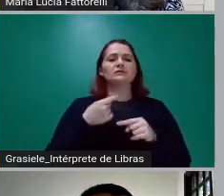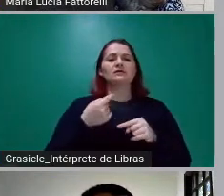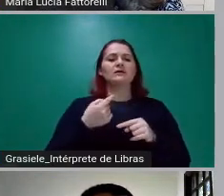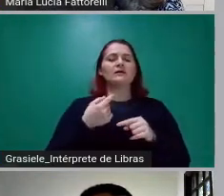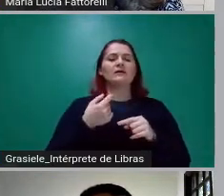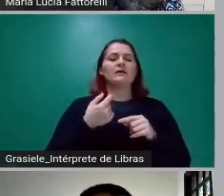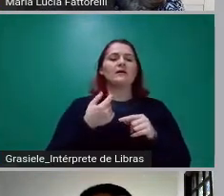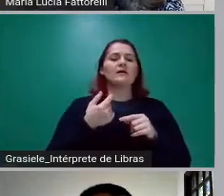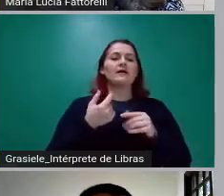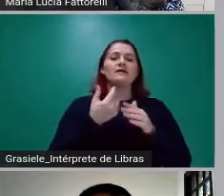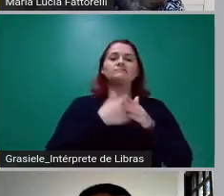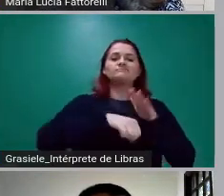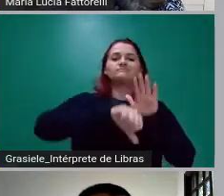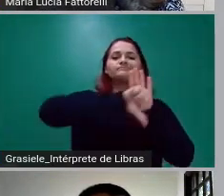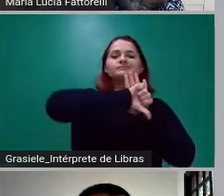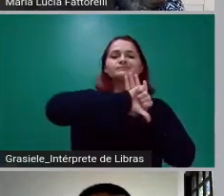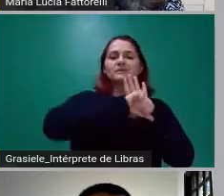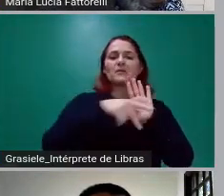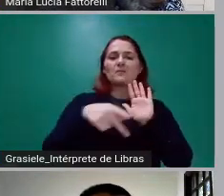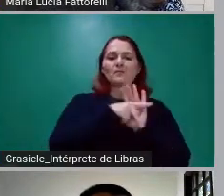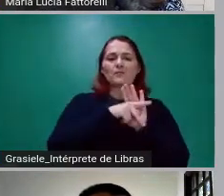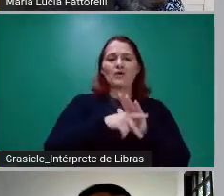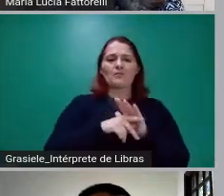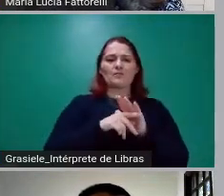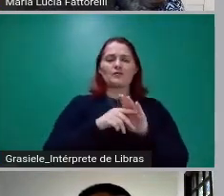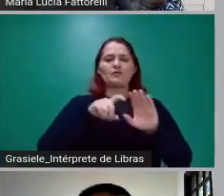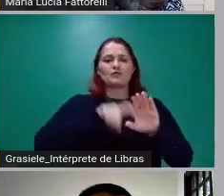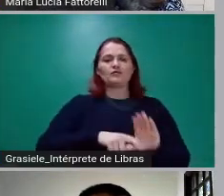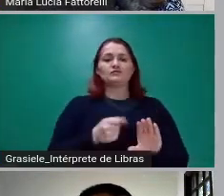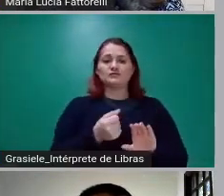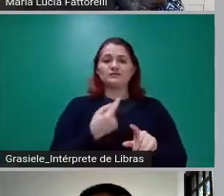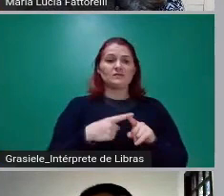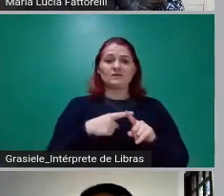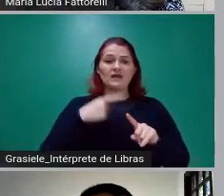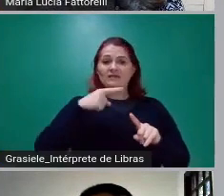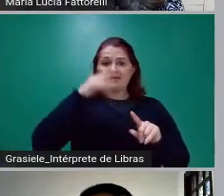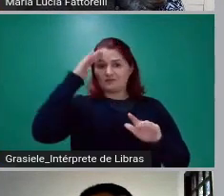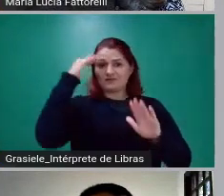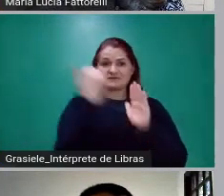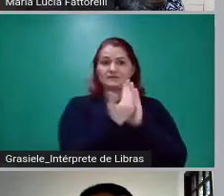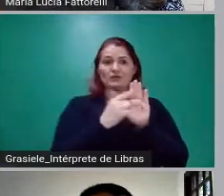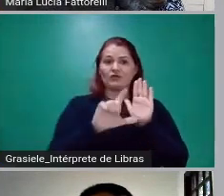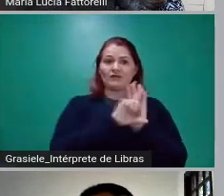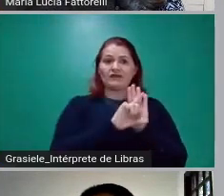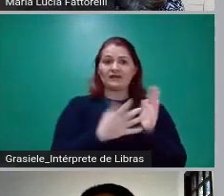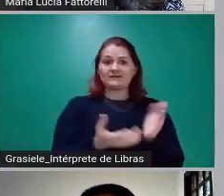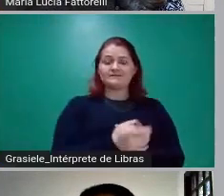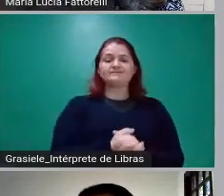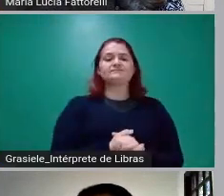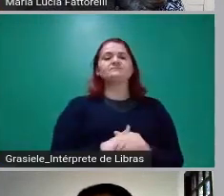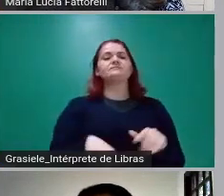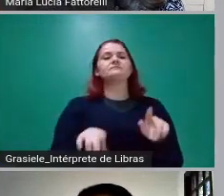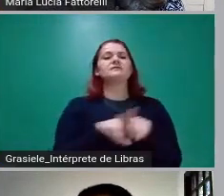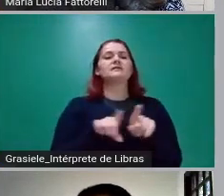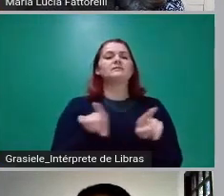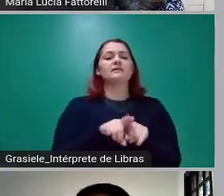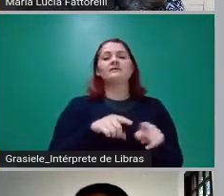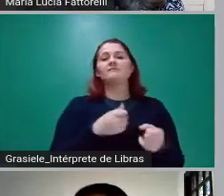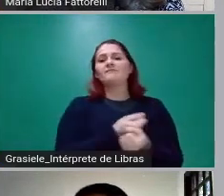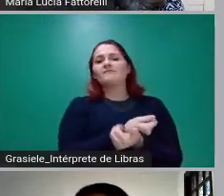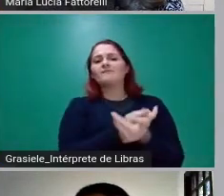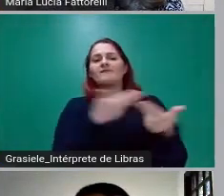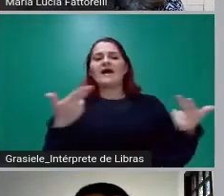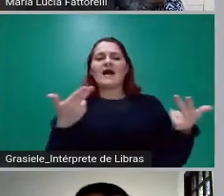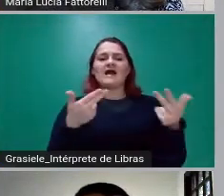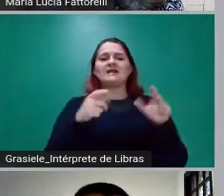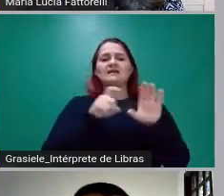como ilegal em muitas situações, e também nulas uma série de dívidas que a gente contraiu. Esse